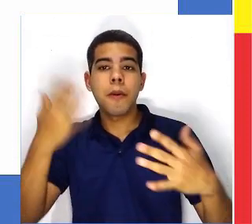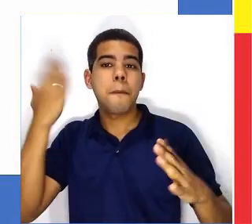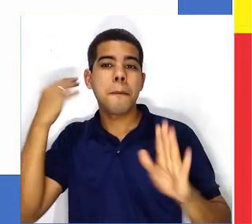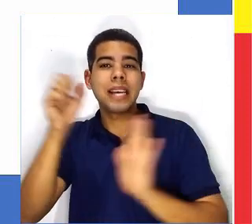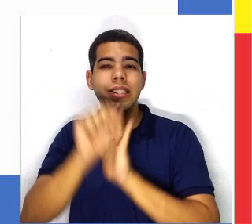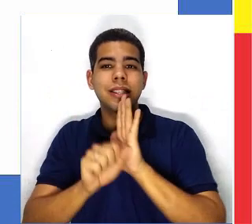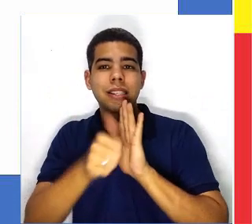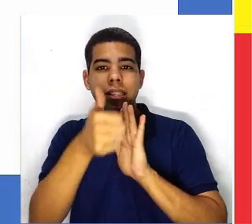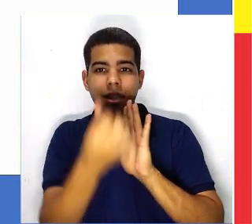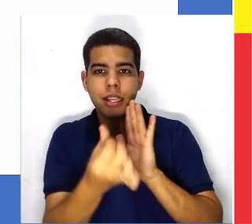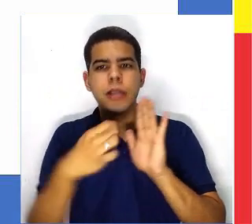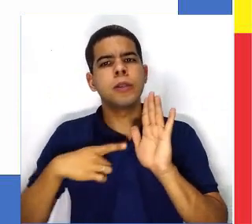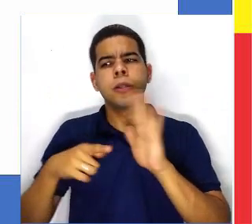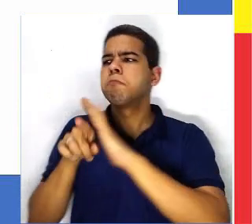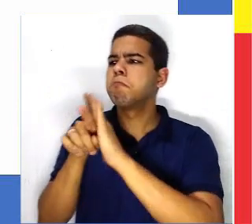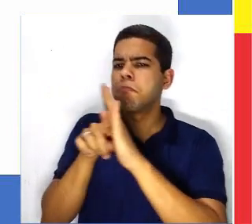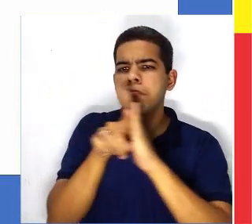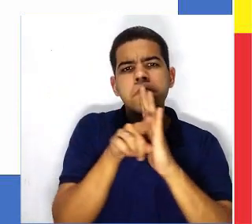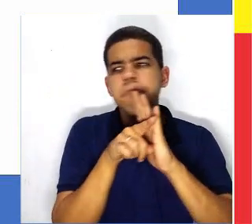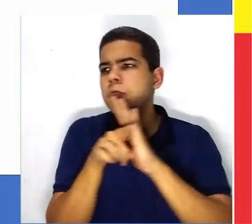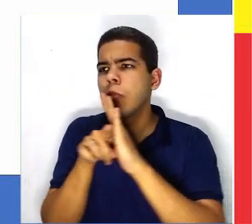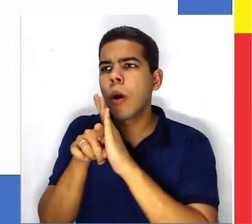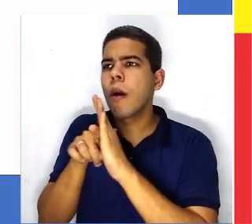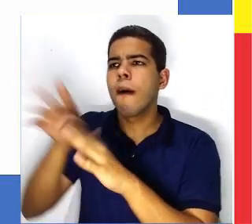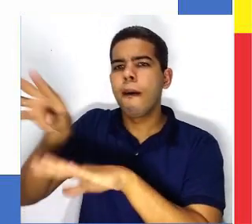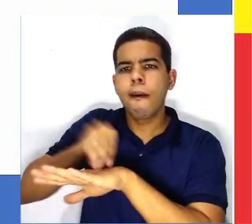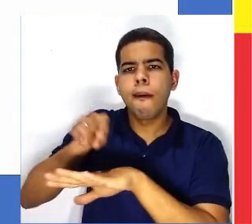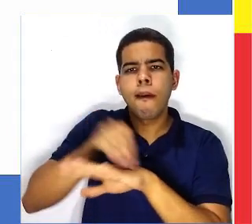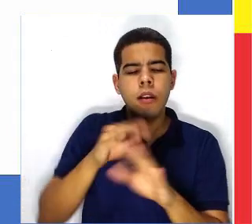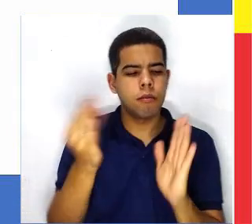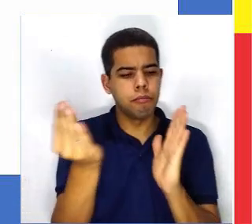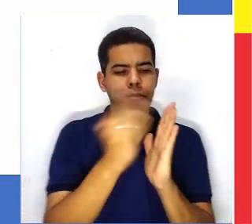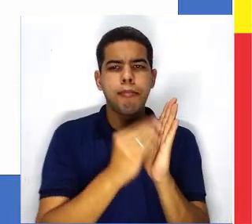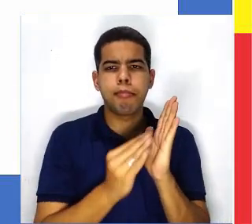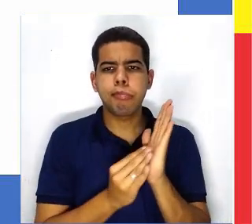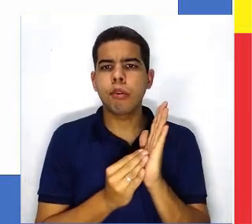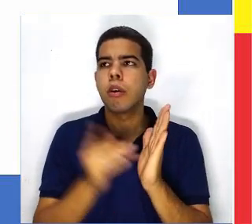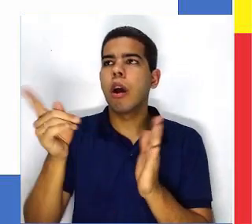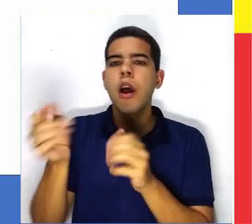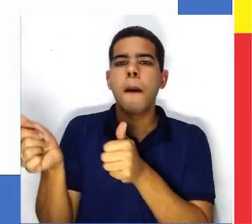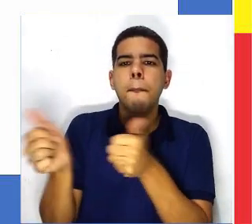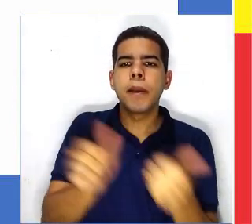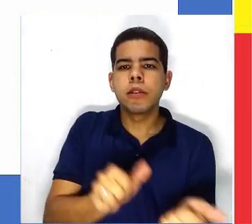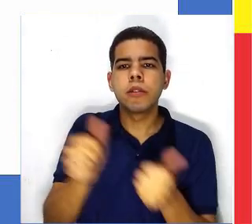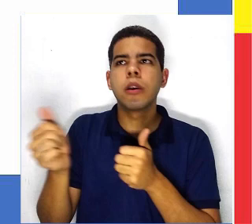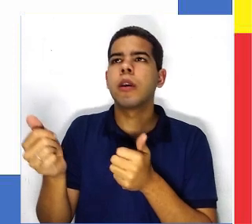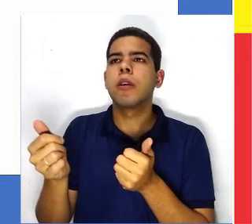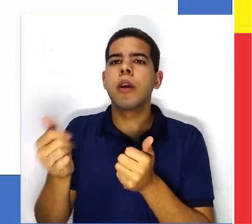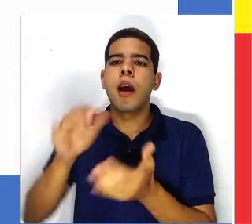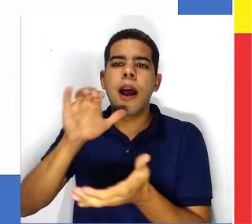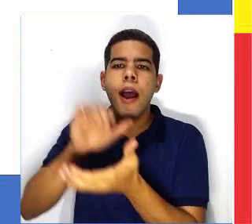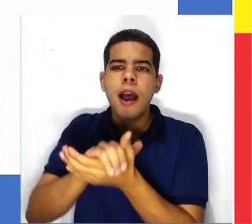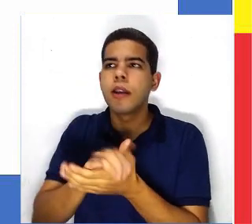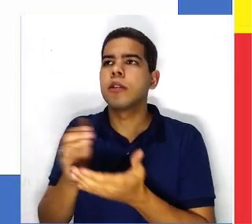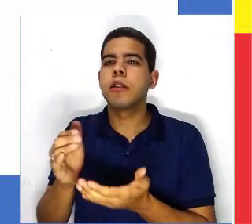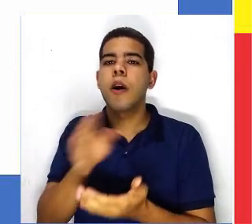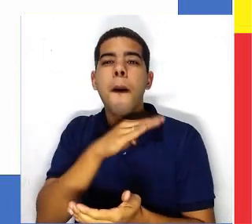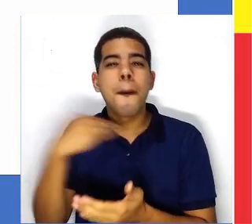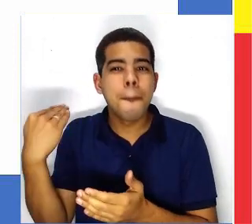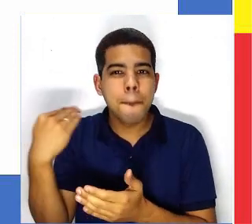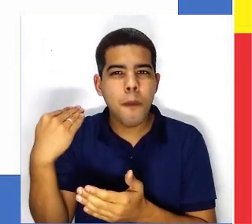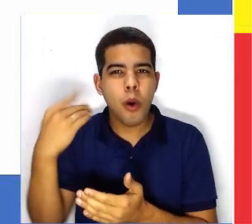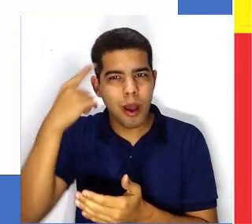fatos sociais. Eles começaram a registrar dados como batizados, casamentos, funerais, originando